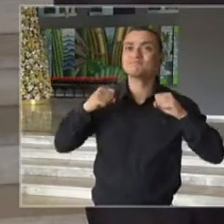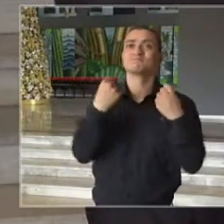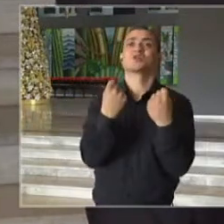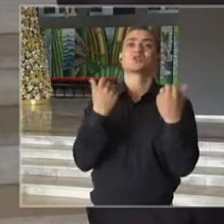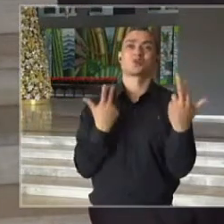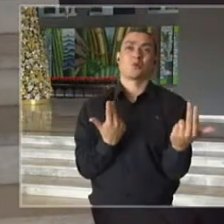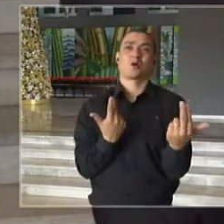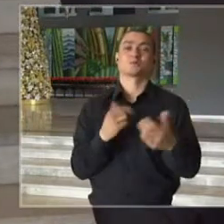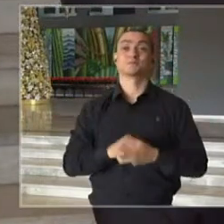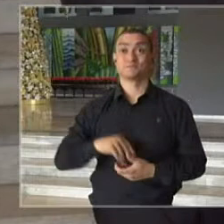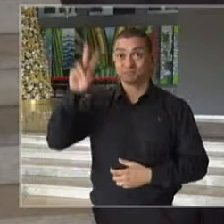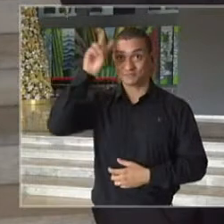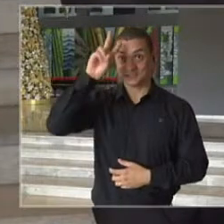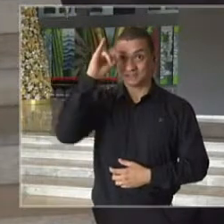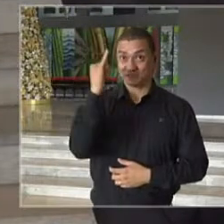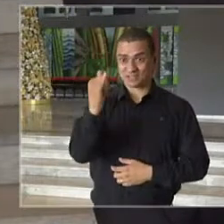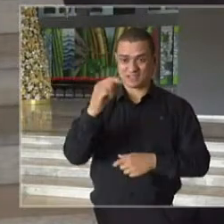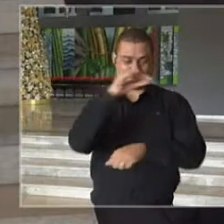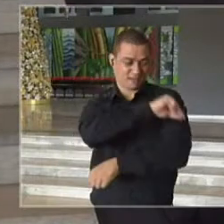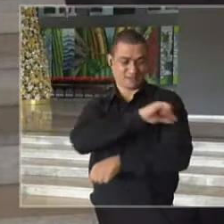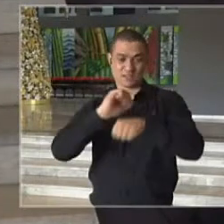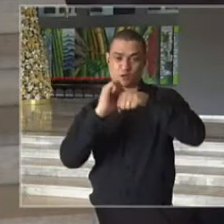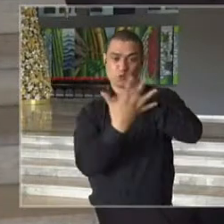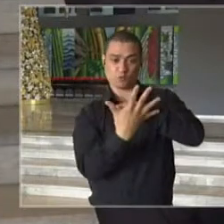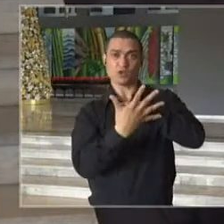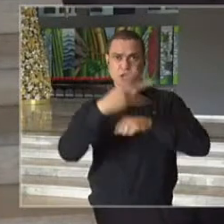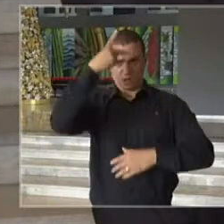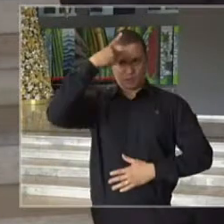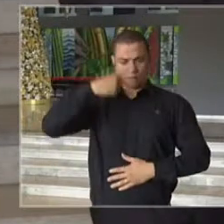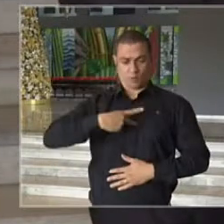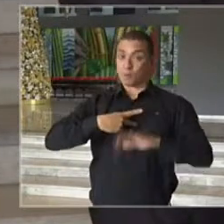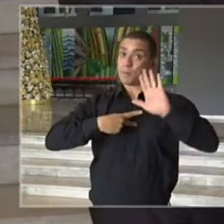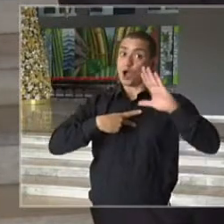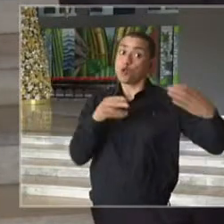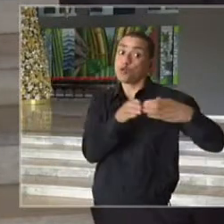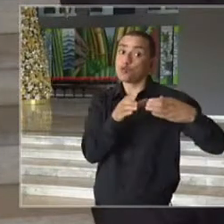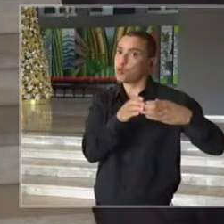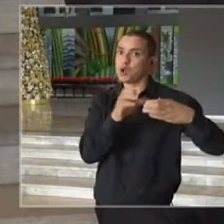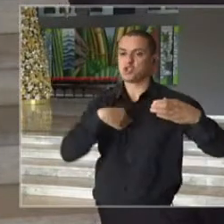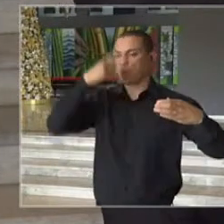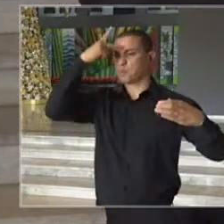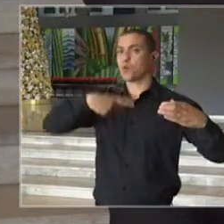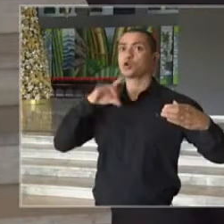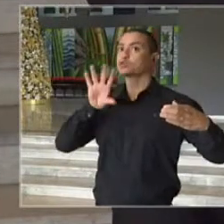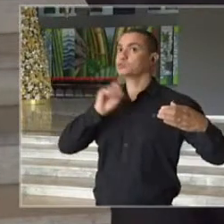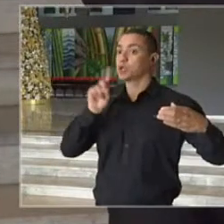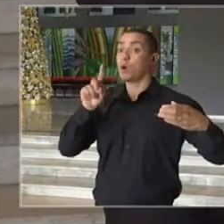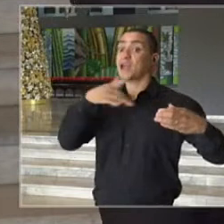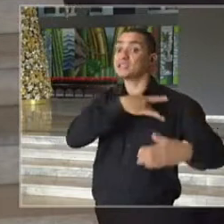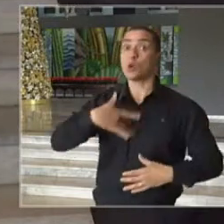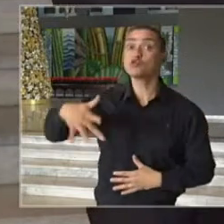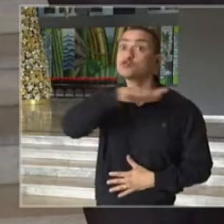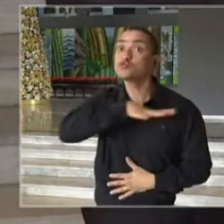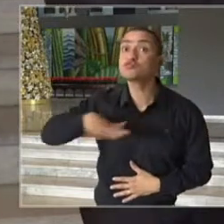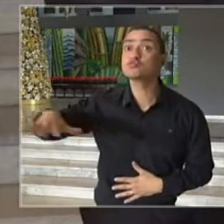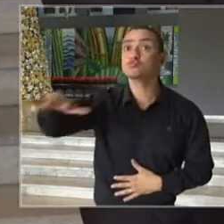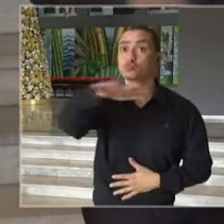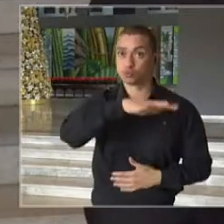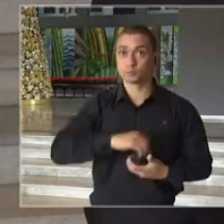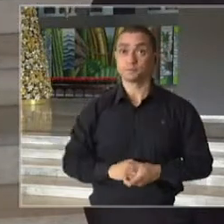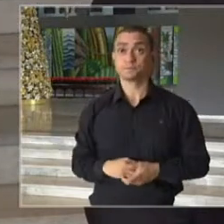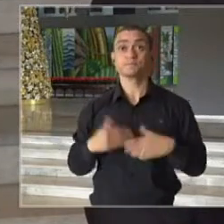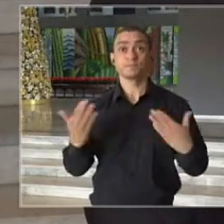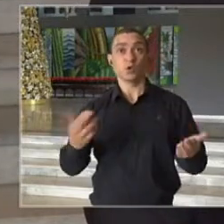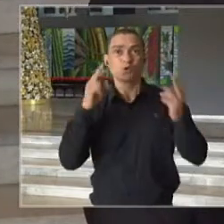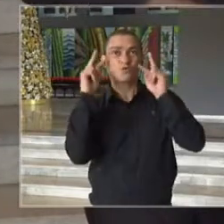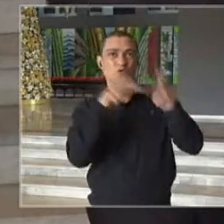protegida. Lembrando que a vacina da Covid é uma questão pessoal e de coletividade, é uma questão de saúde pública. Quando a gente olha, então,